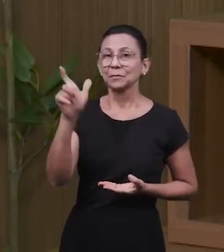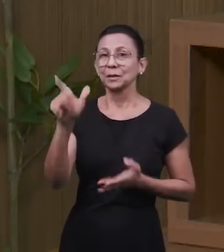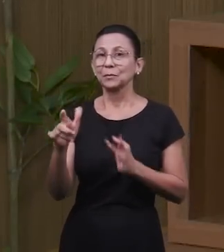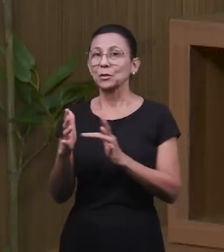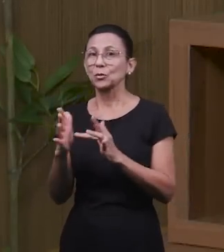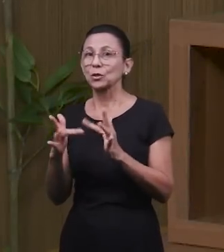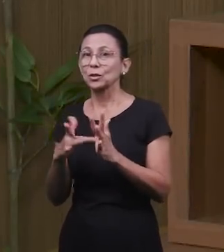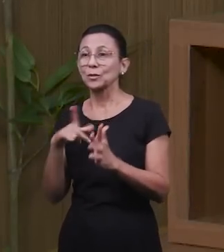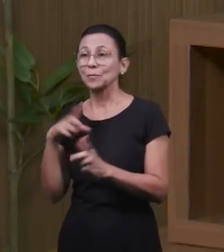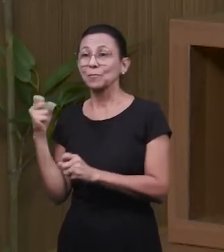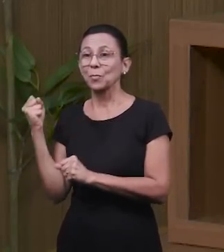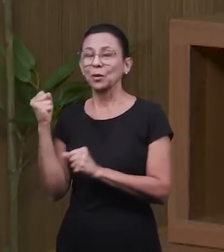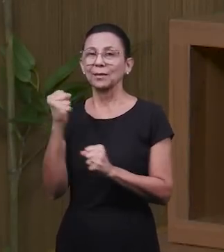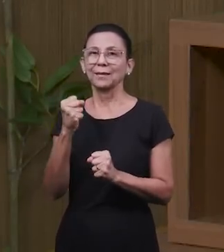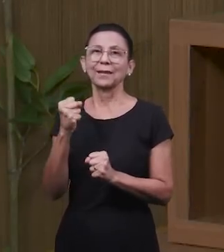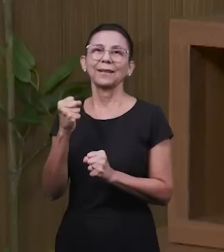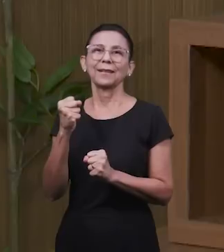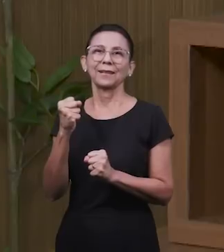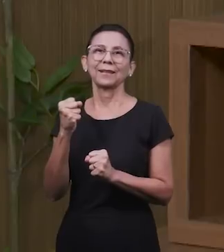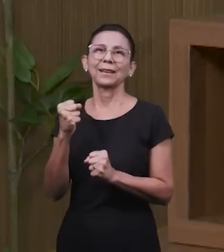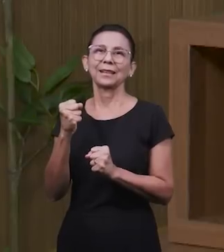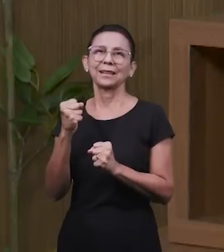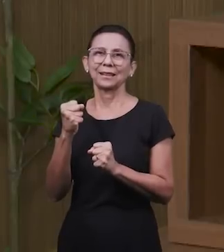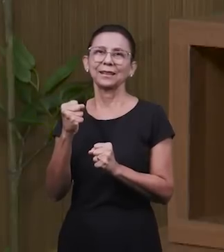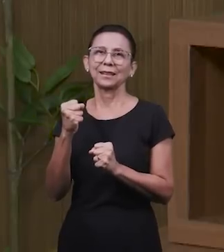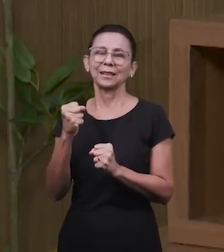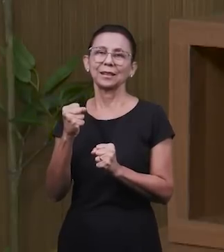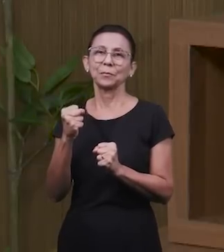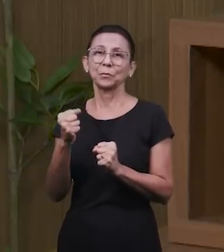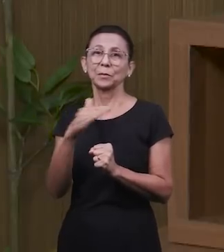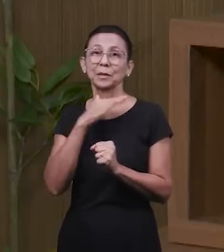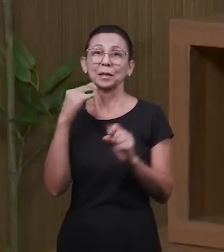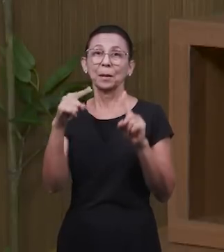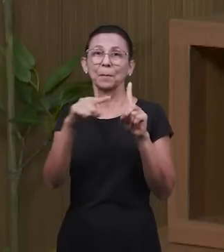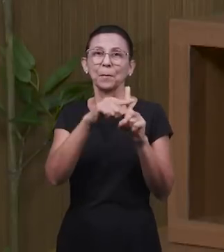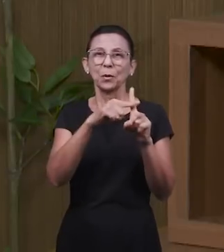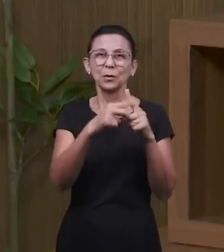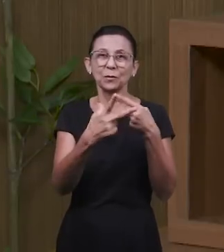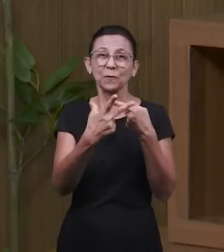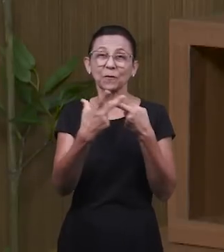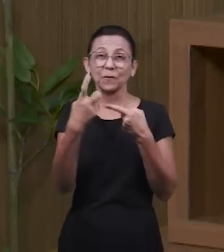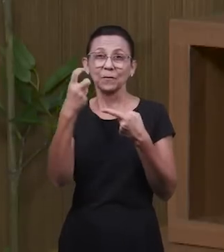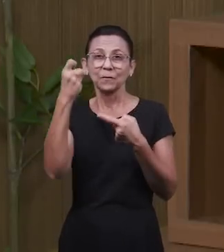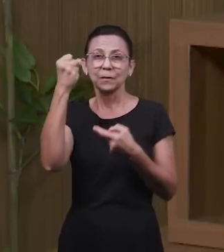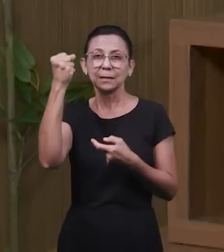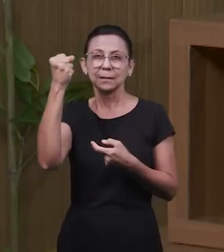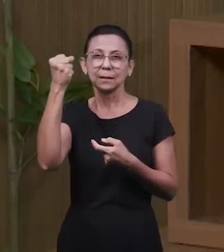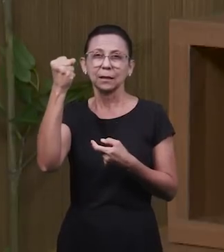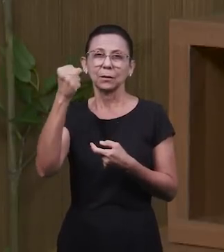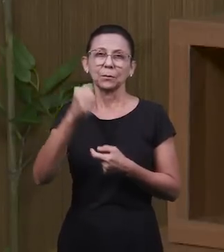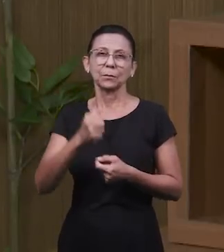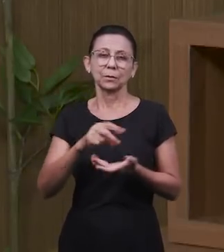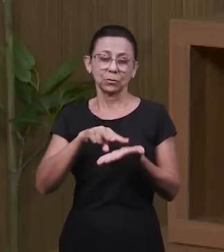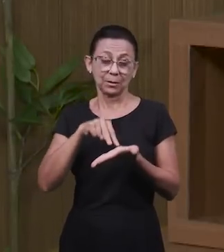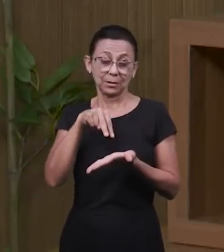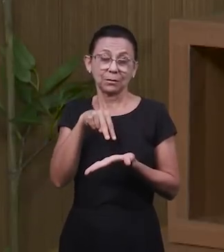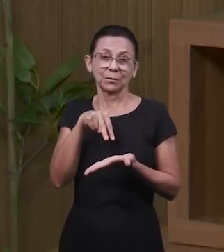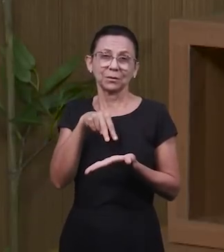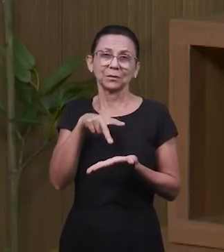É o poder que Ele tem, o poder daquele que venceu a morte. Ele venceu a